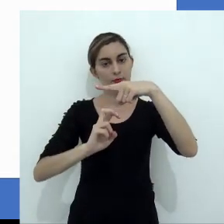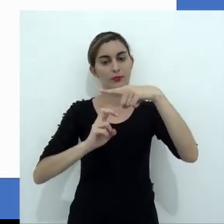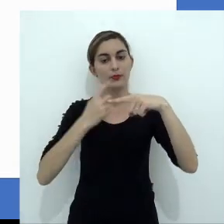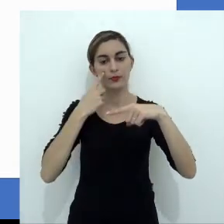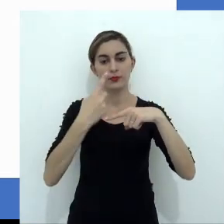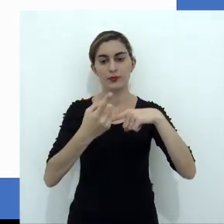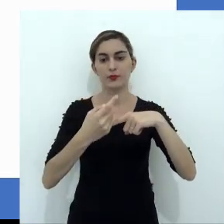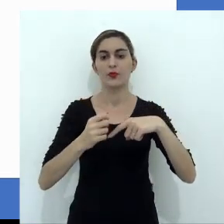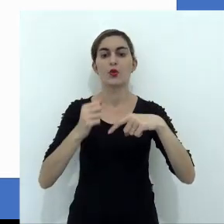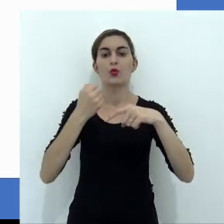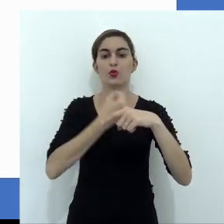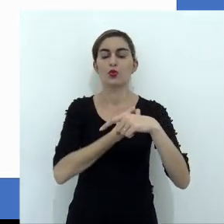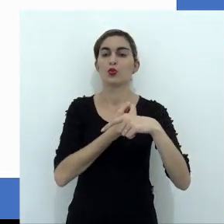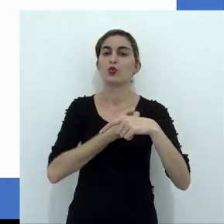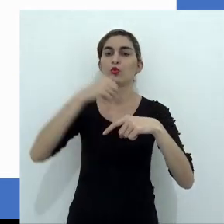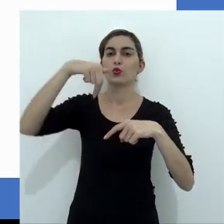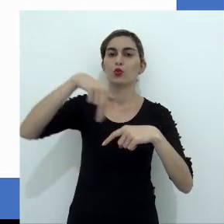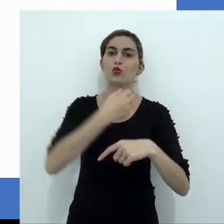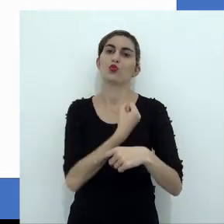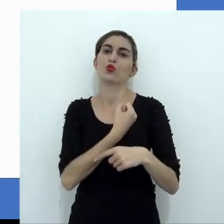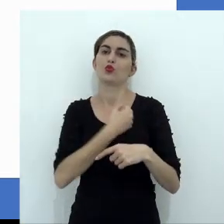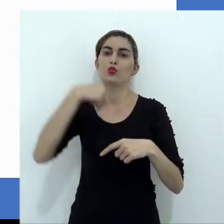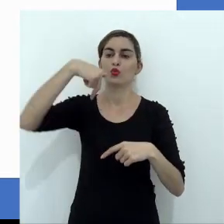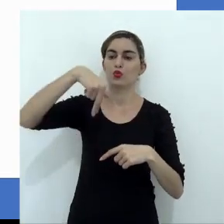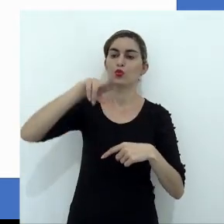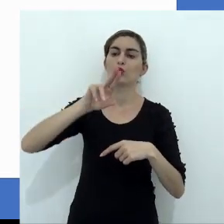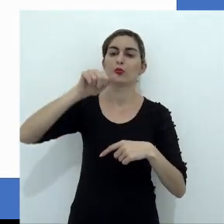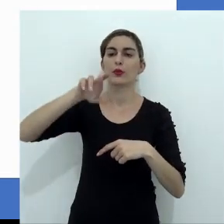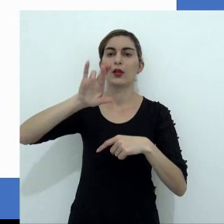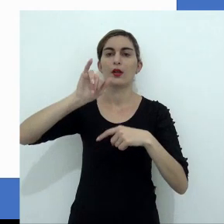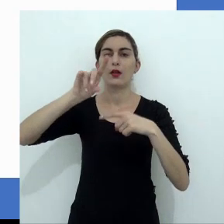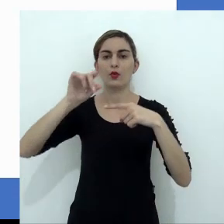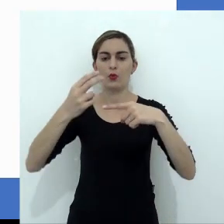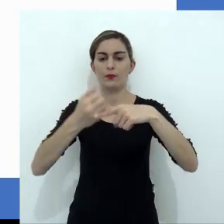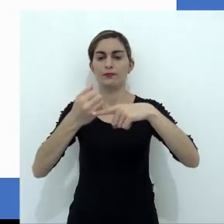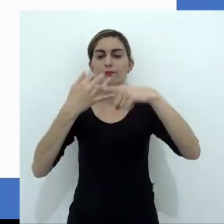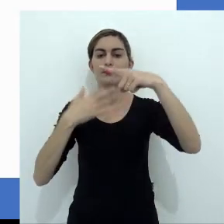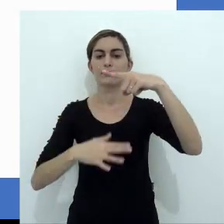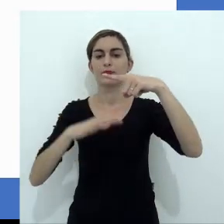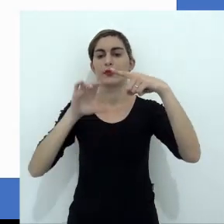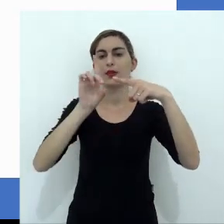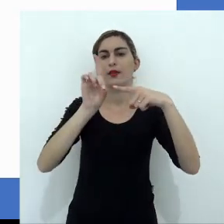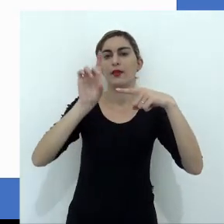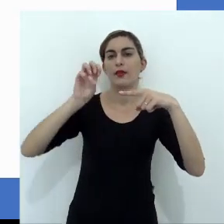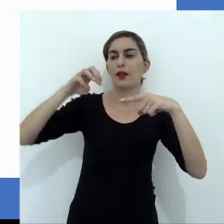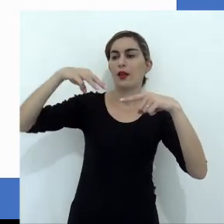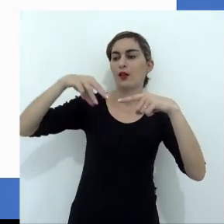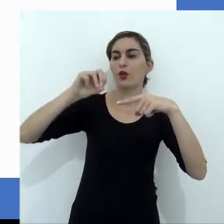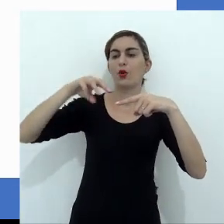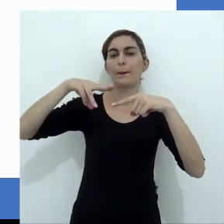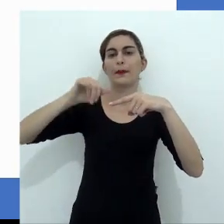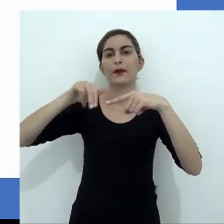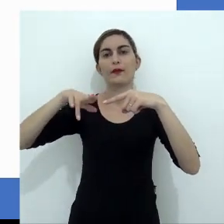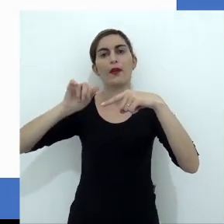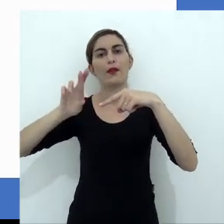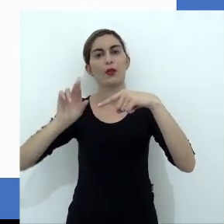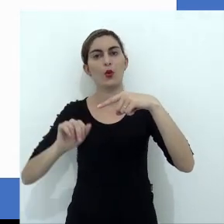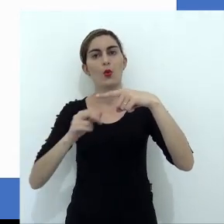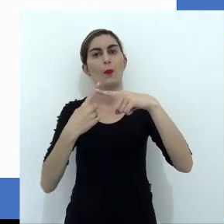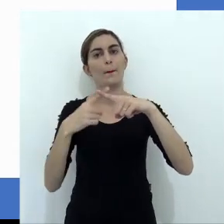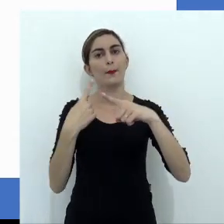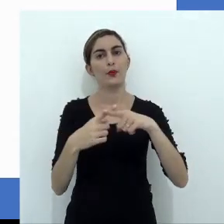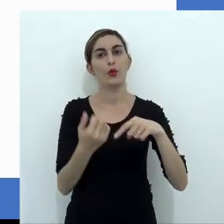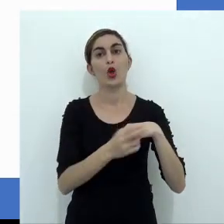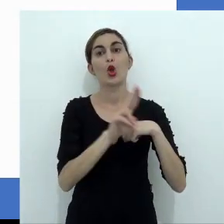que a gente escreve em cima, a gente chama de numerador e o número que a gente escreve embaixo a gente chama de denominador.